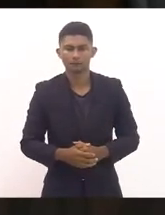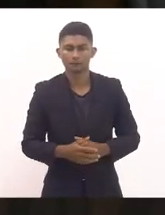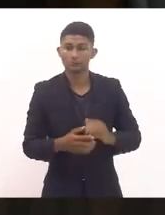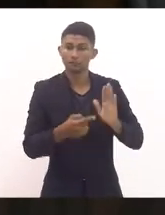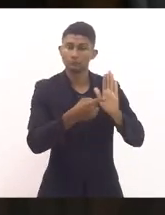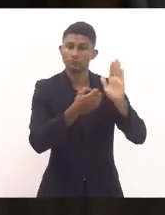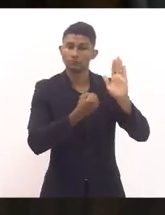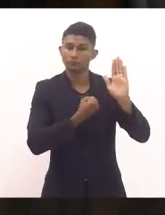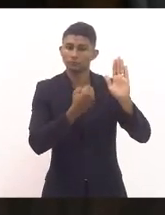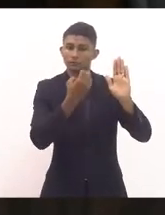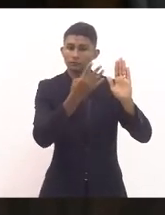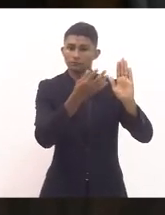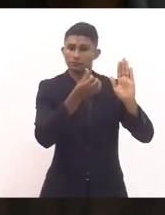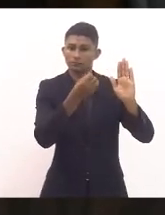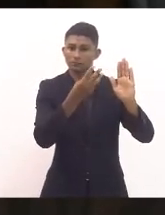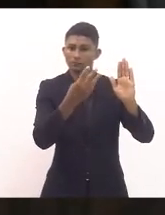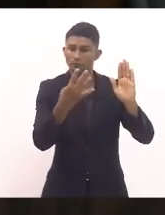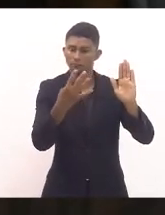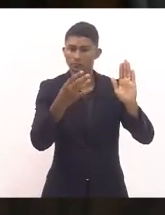4634-A.